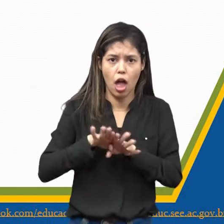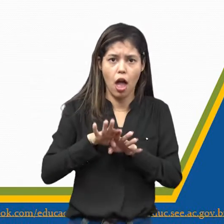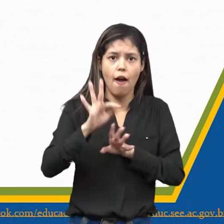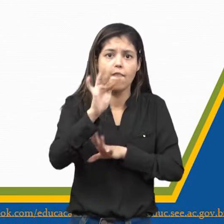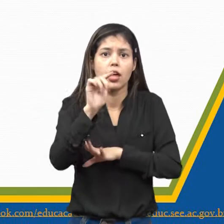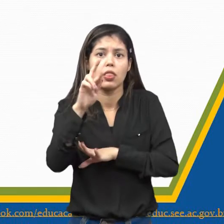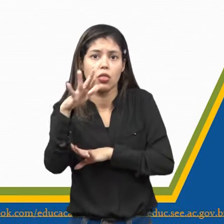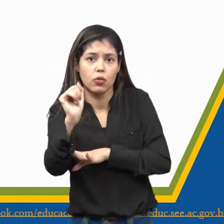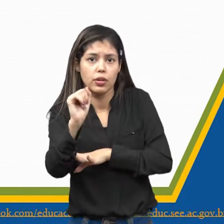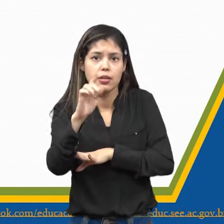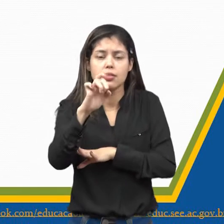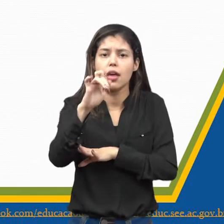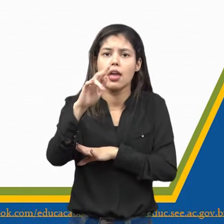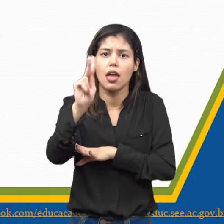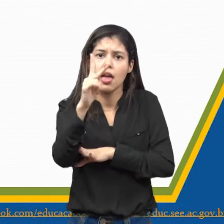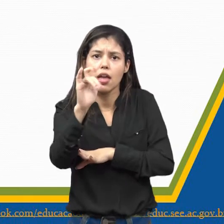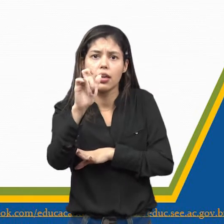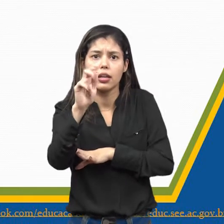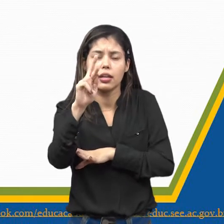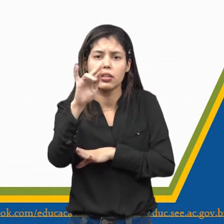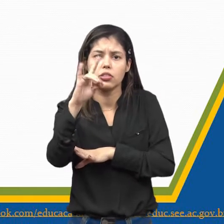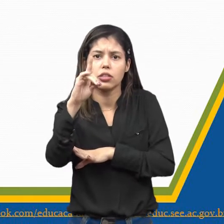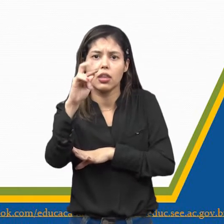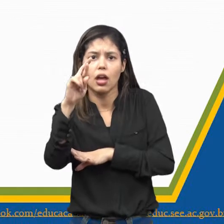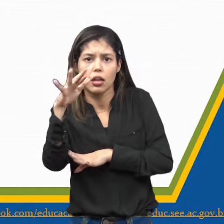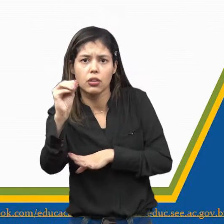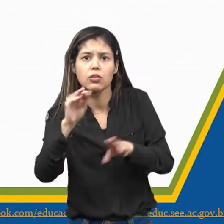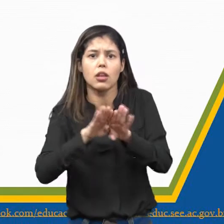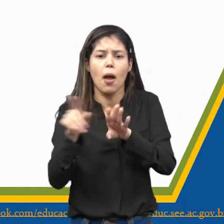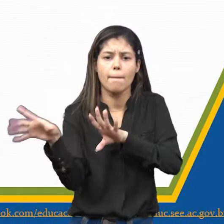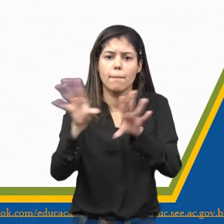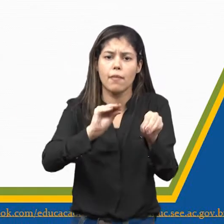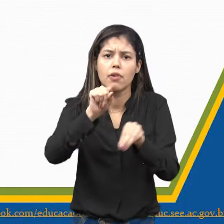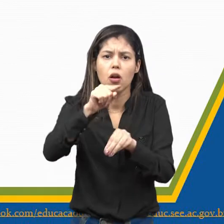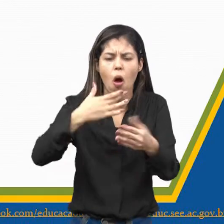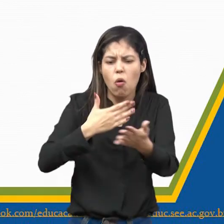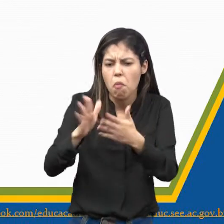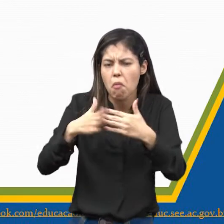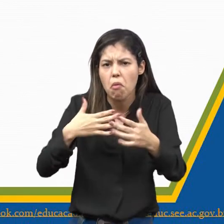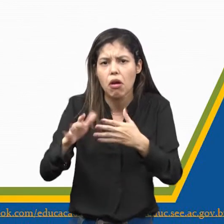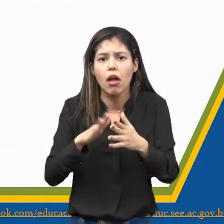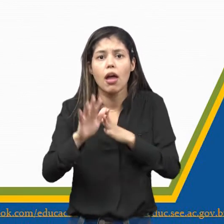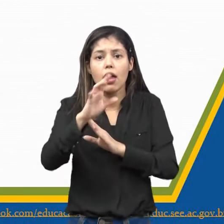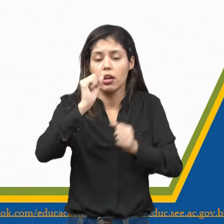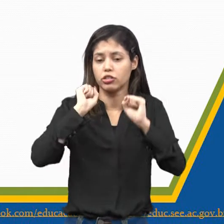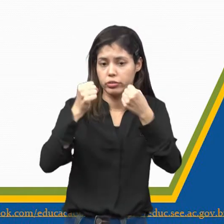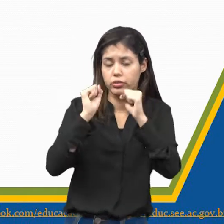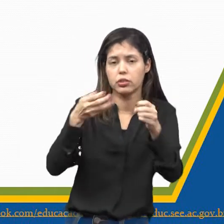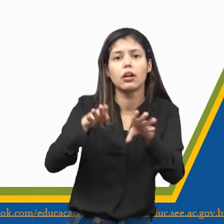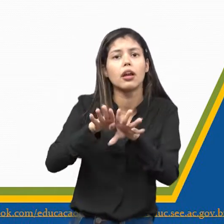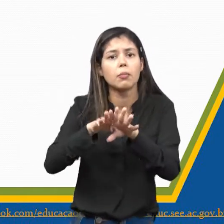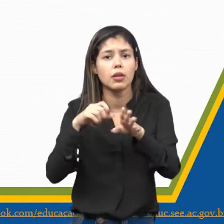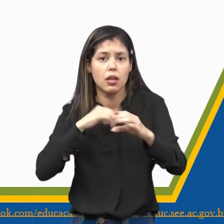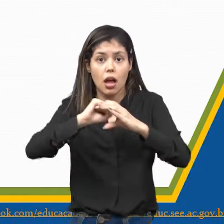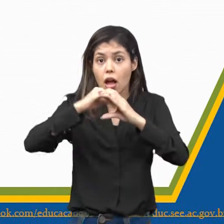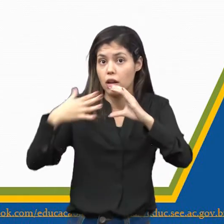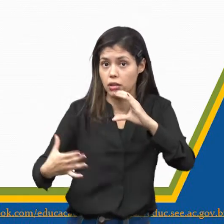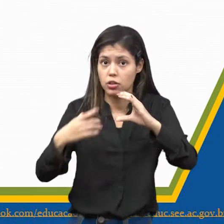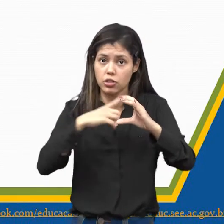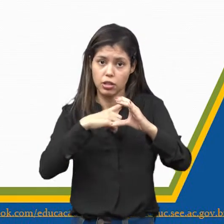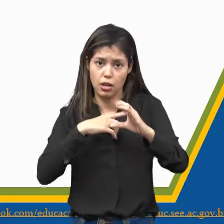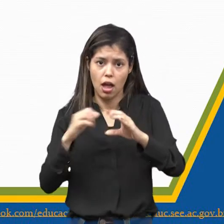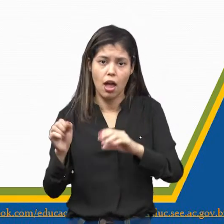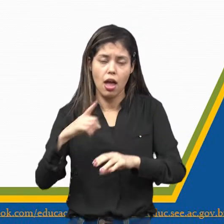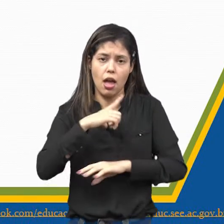que determinam a nossa resposta aos exercícios e, por essa razão, qualquer exercício deve levar em consideração as características